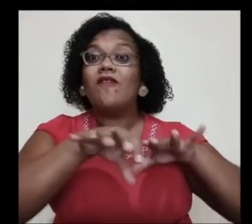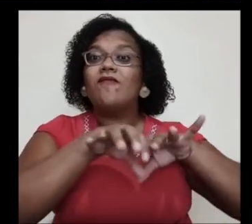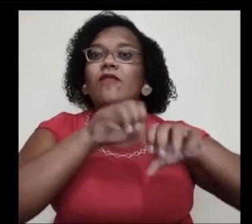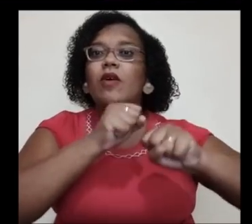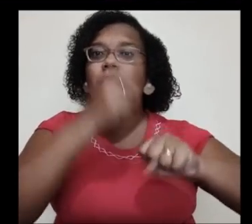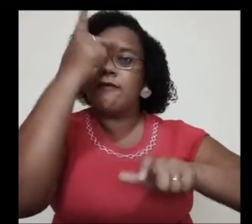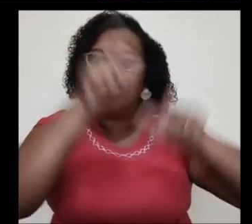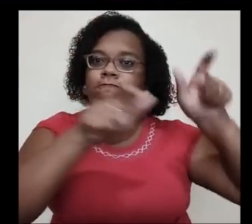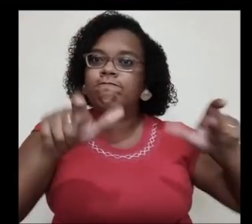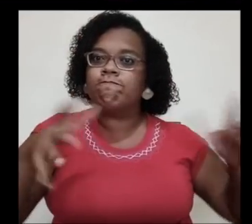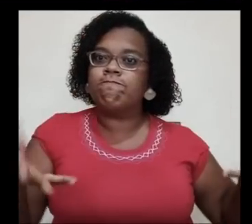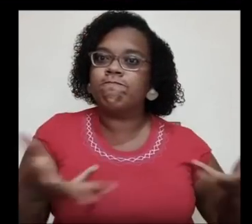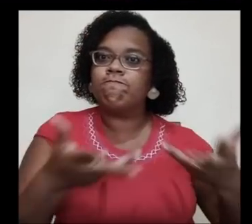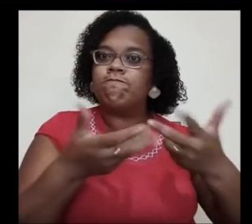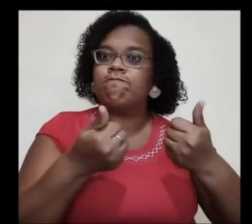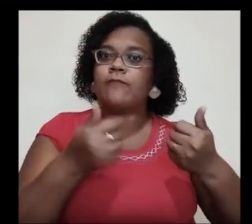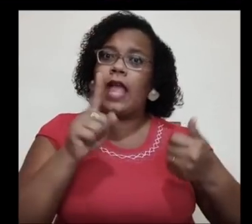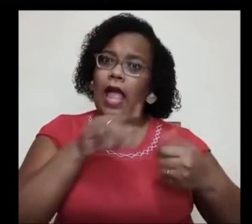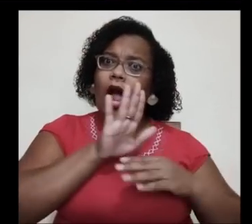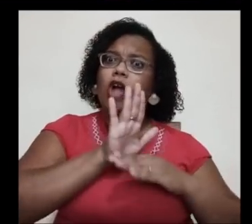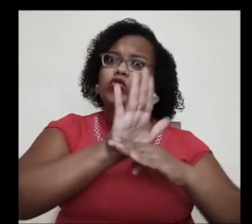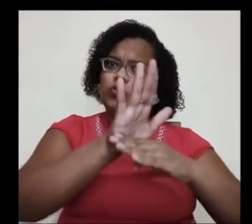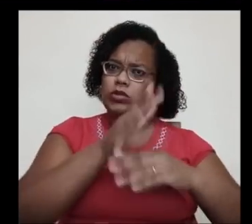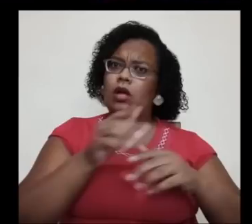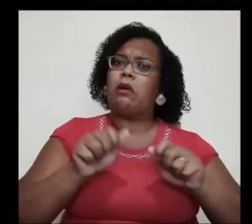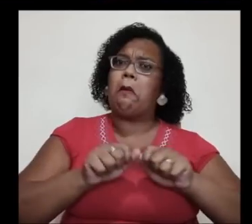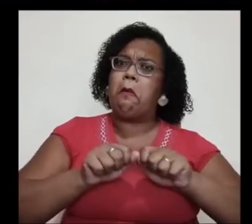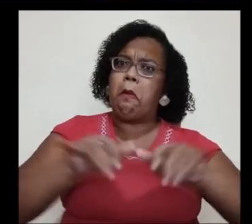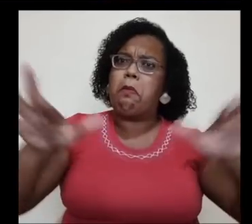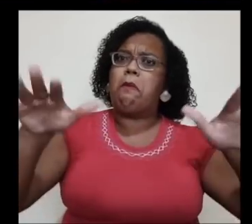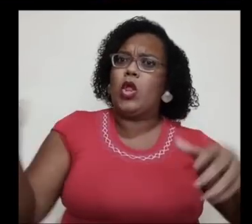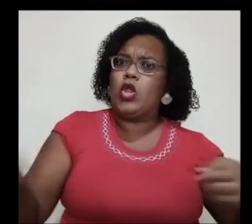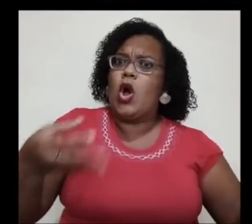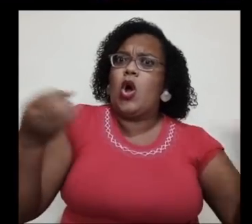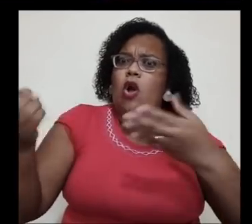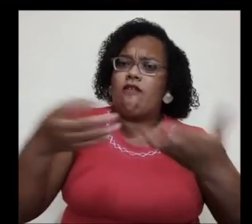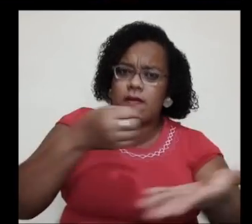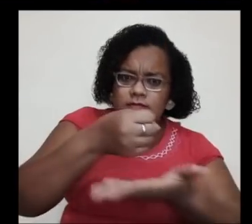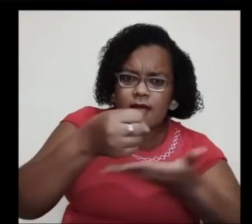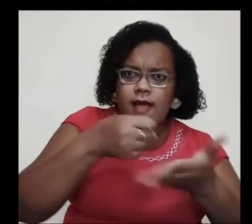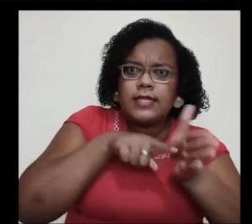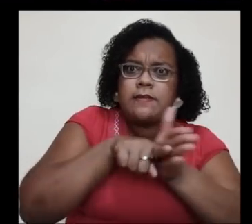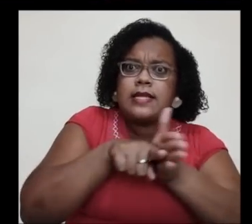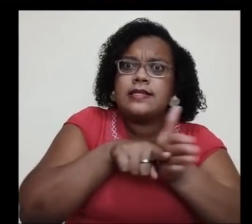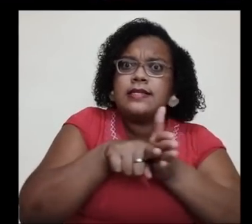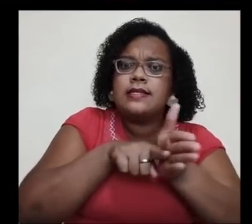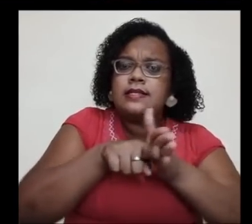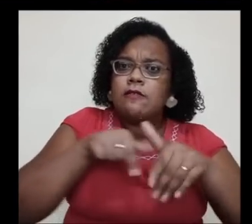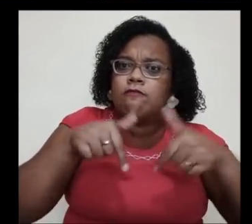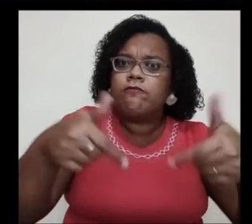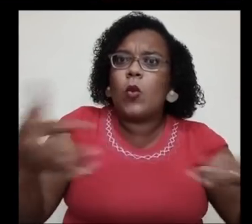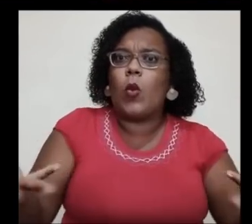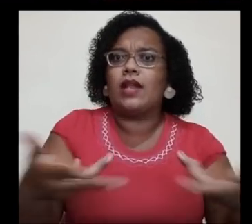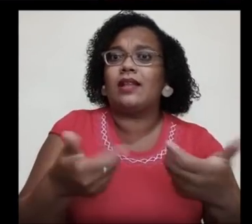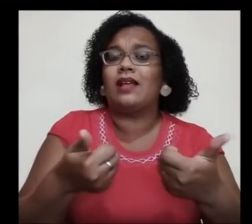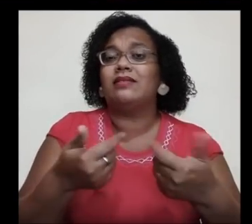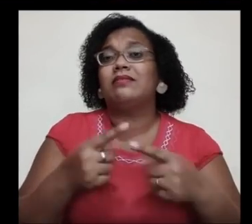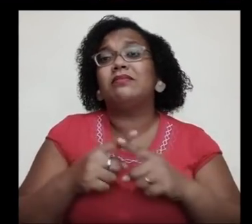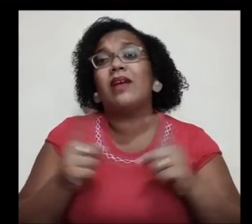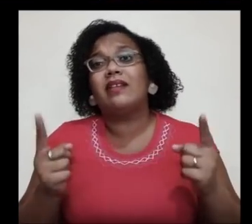pesquisa básica e aplicada de qualidade. Mas é certamente o papel da indústria produzir muito mais inovação